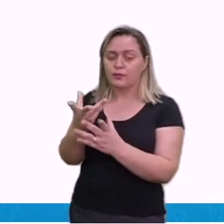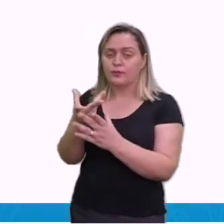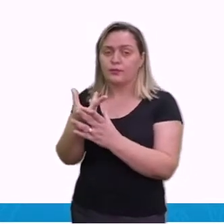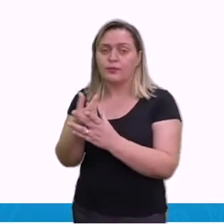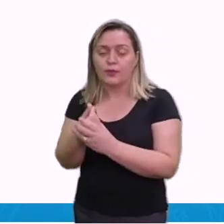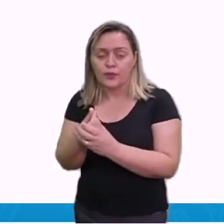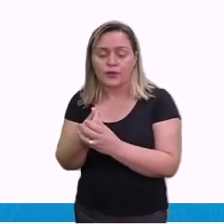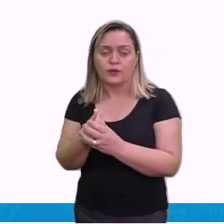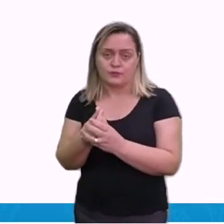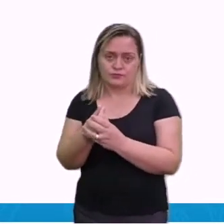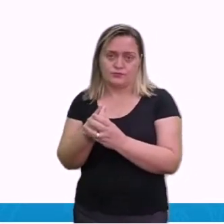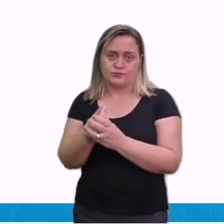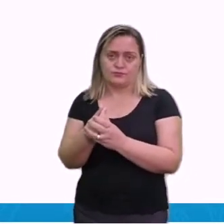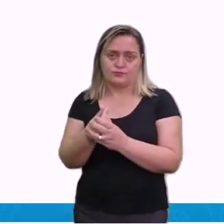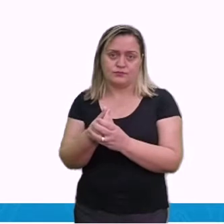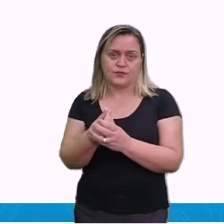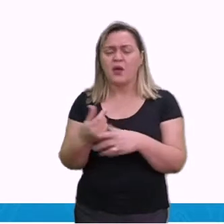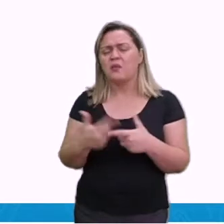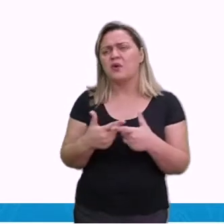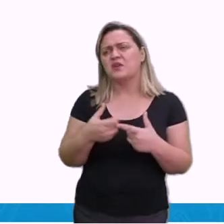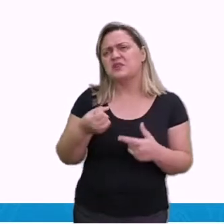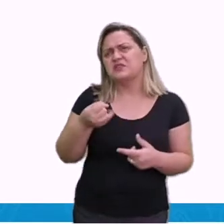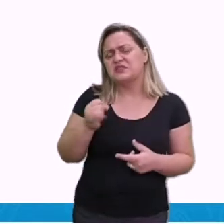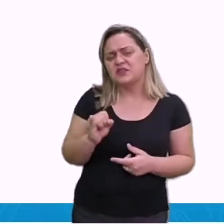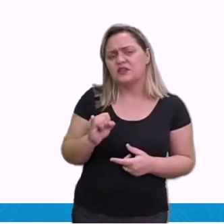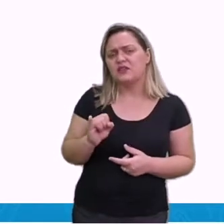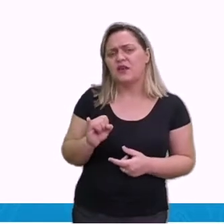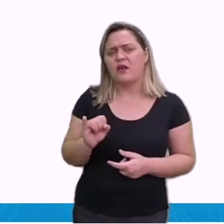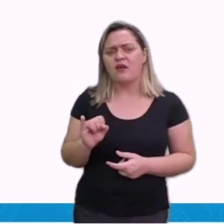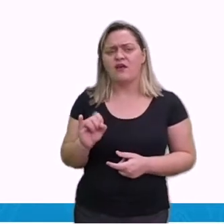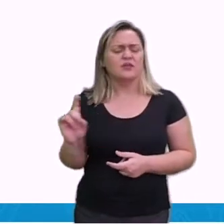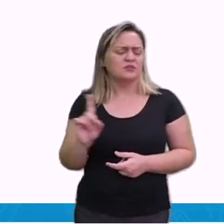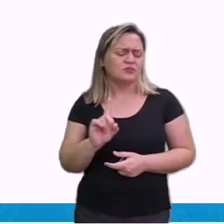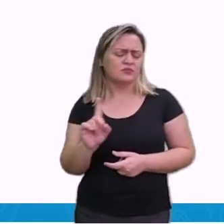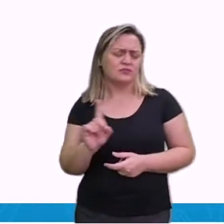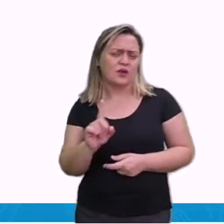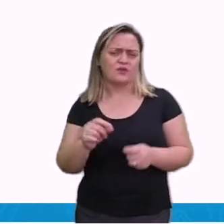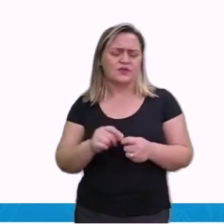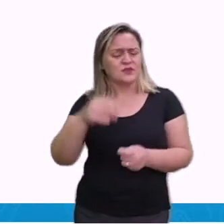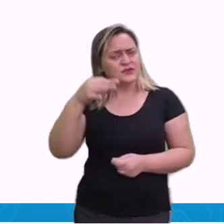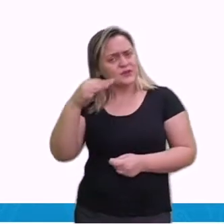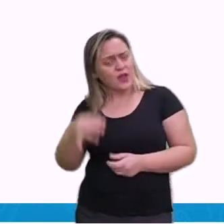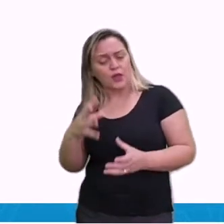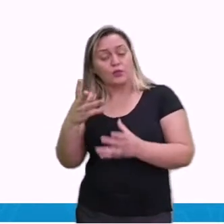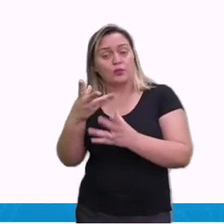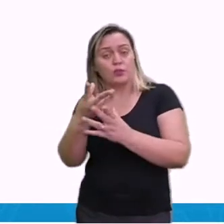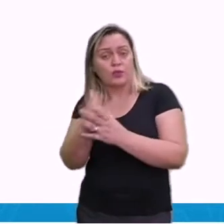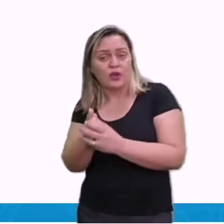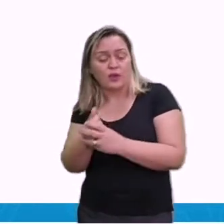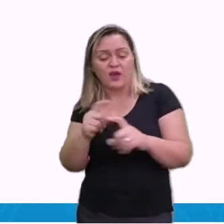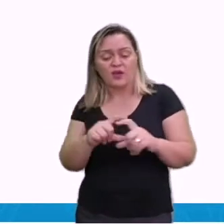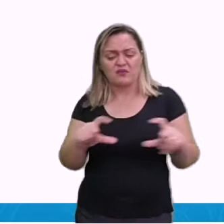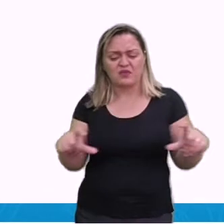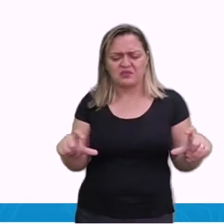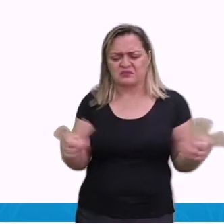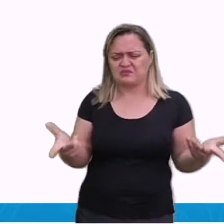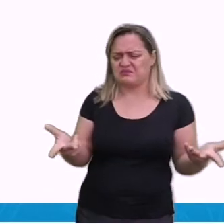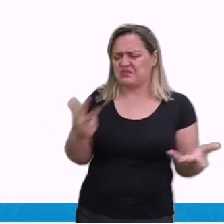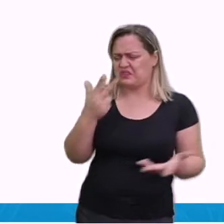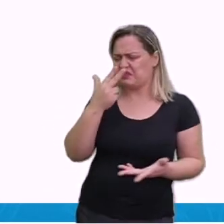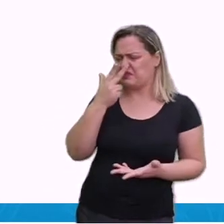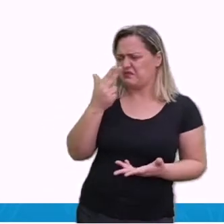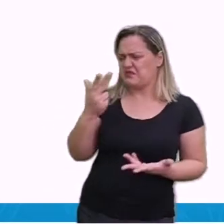a frase perde o contexto, perde a intenção dela, né? Ela acaba ficando escrita de